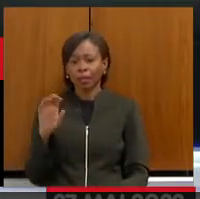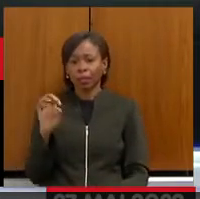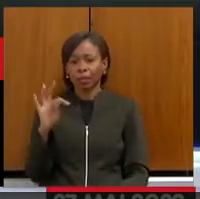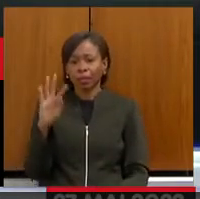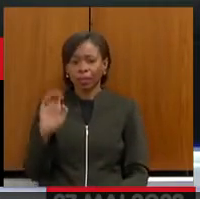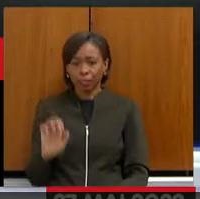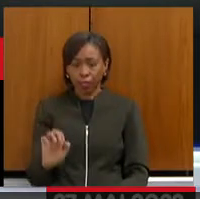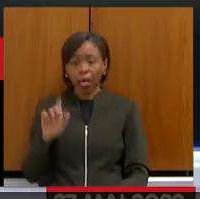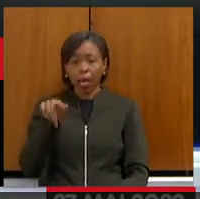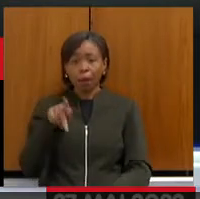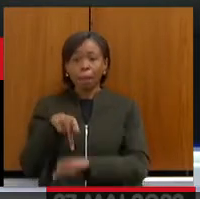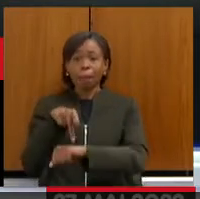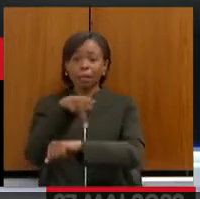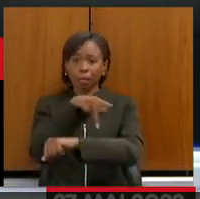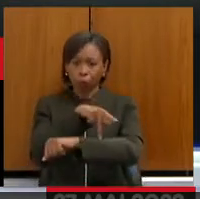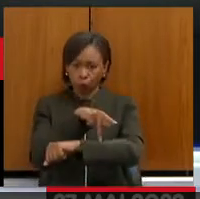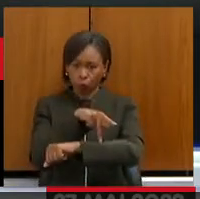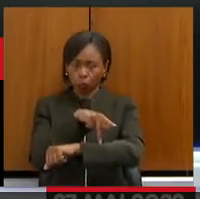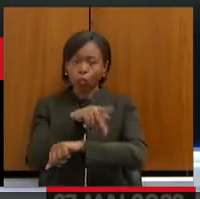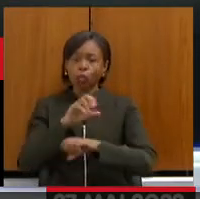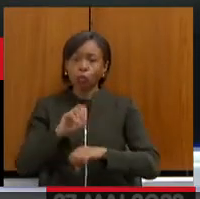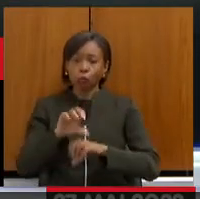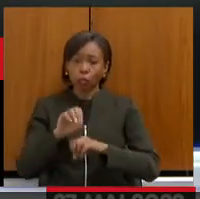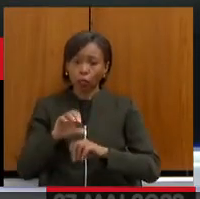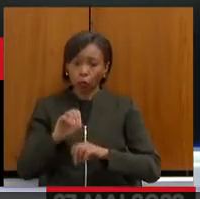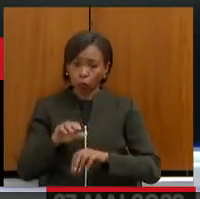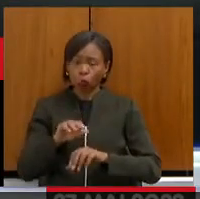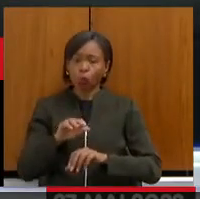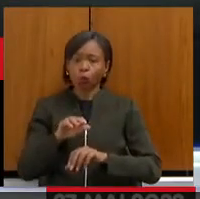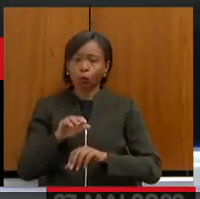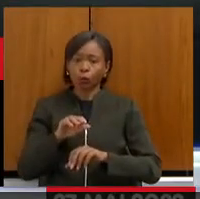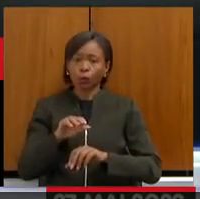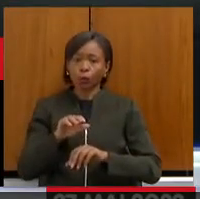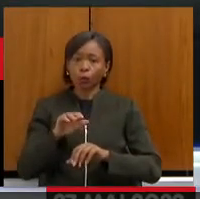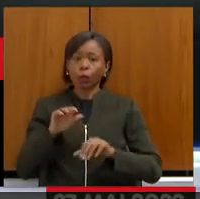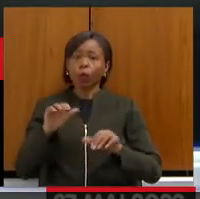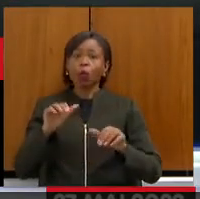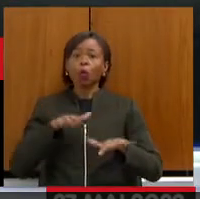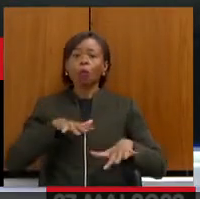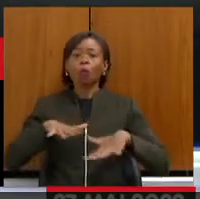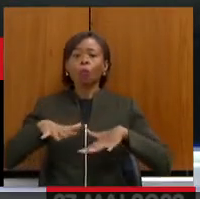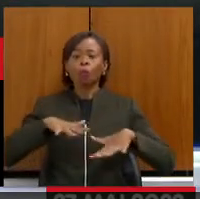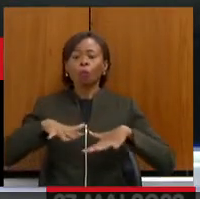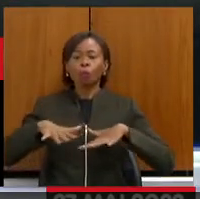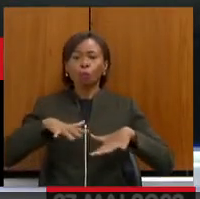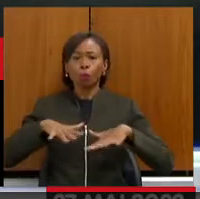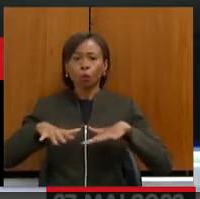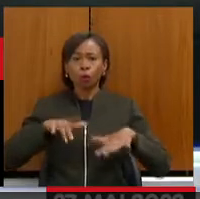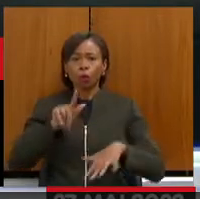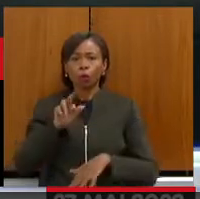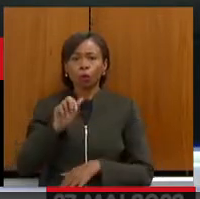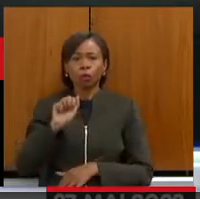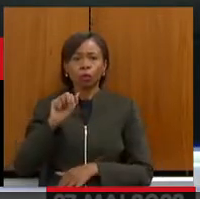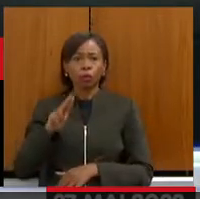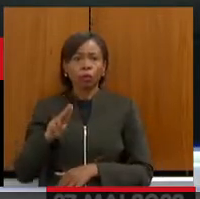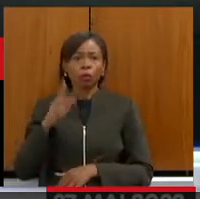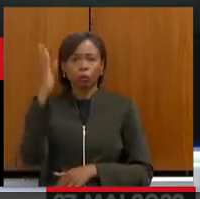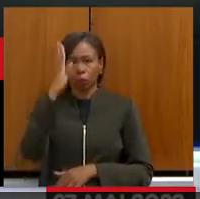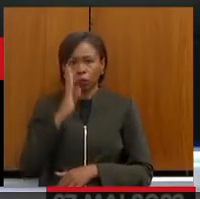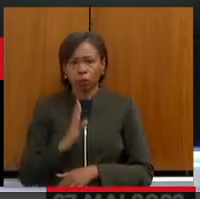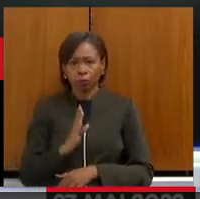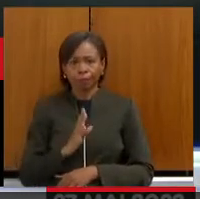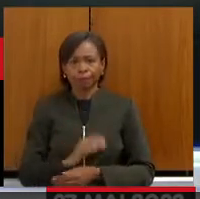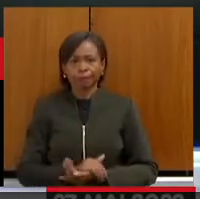Almeida pedagoga Educadora Popular associada ao movimento do grau no Brasil